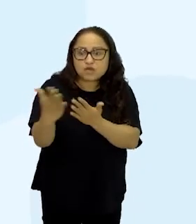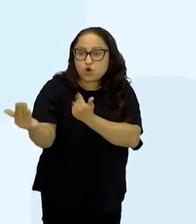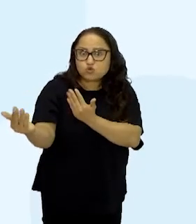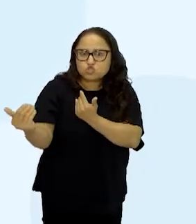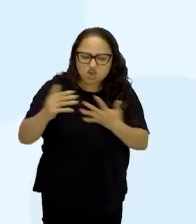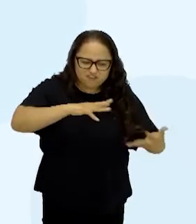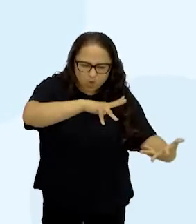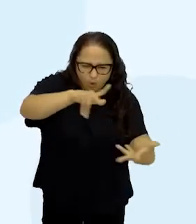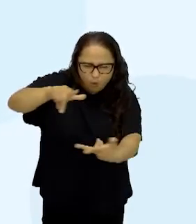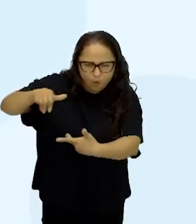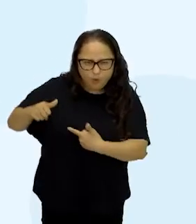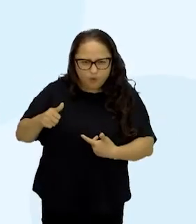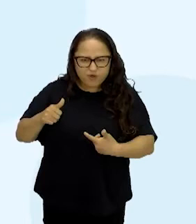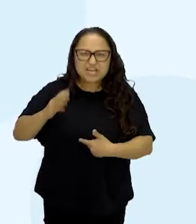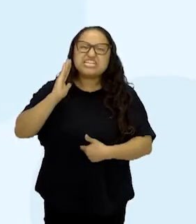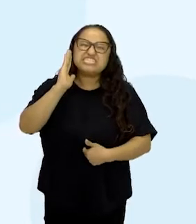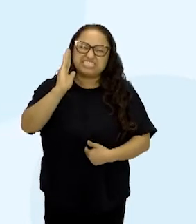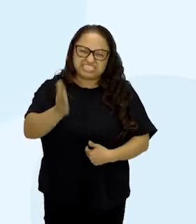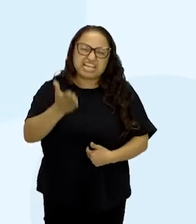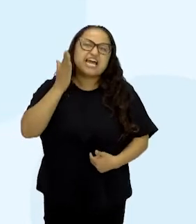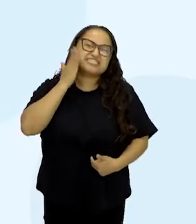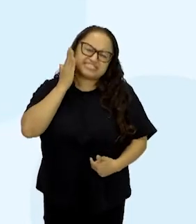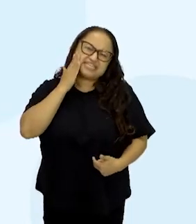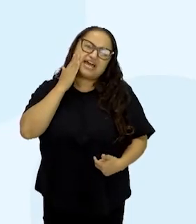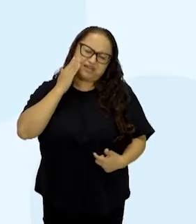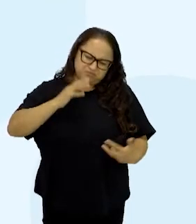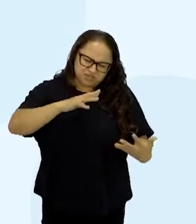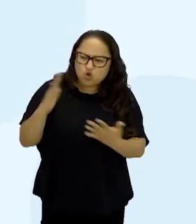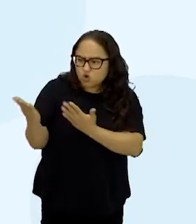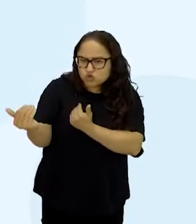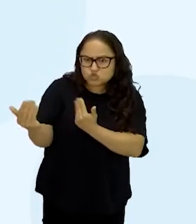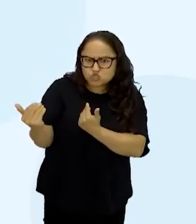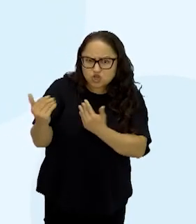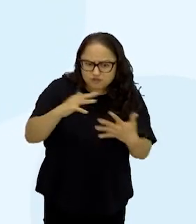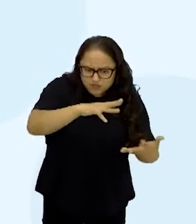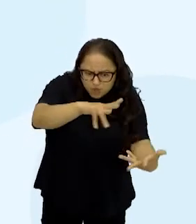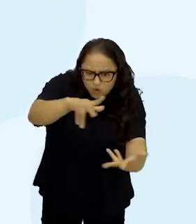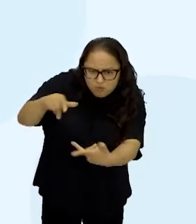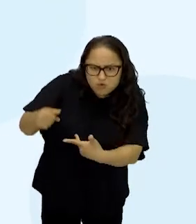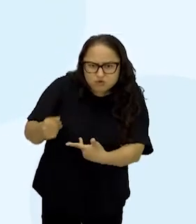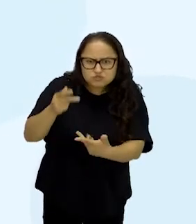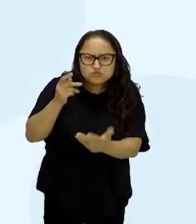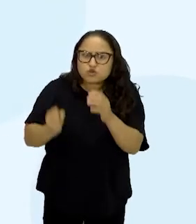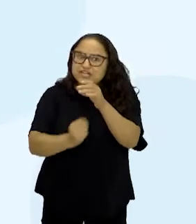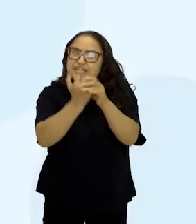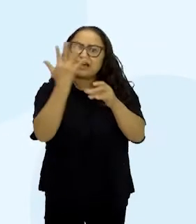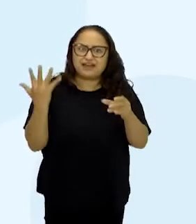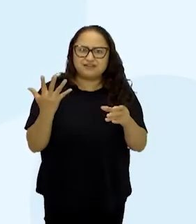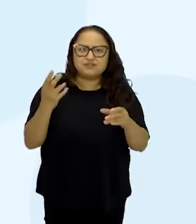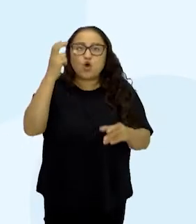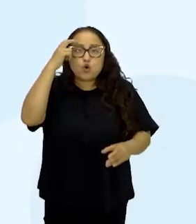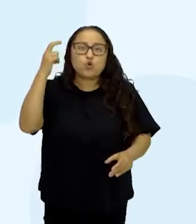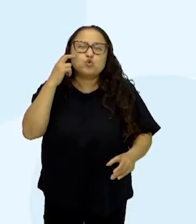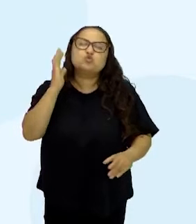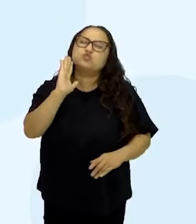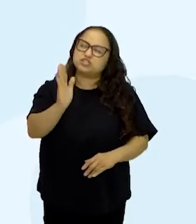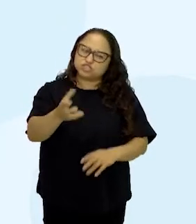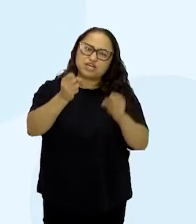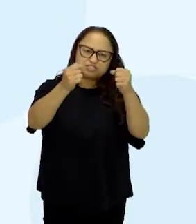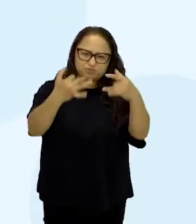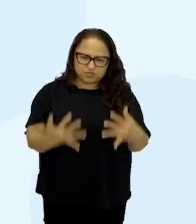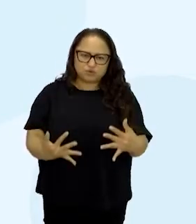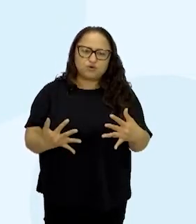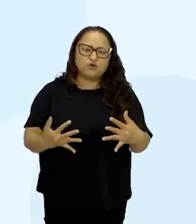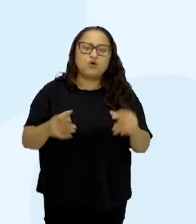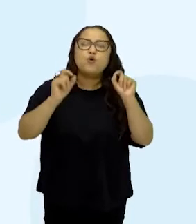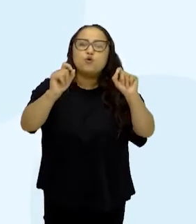mundo. E isso a gente já deixou muito claro que o jovem vai dominar o mundo, por quê? A cultura a gente já falou, né? A Jennifer até relembrou, né, o que é